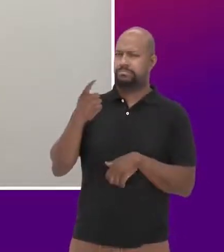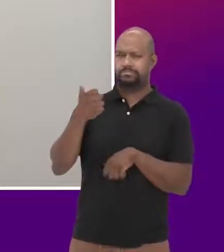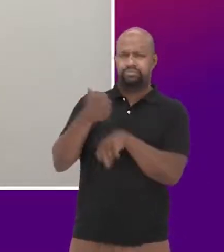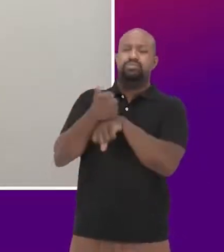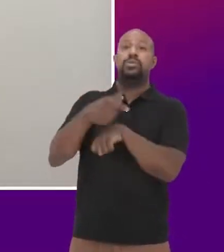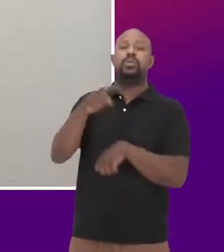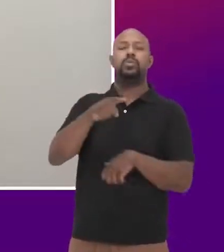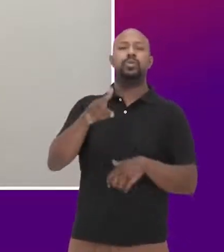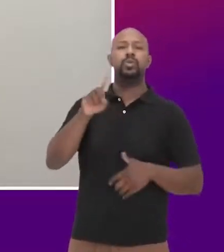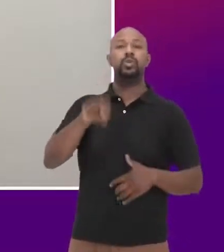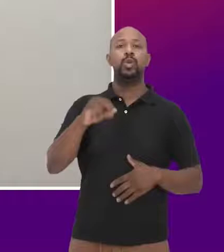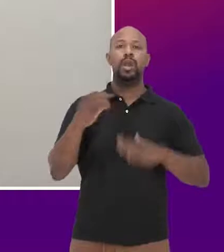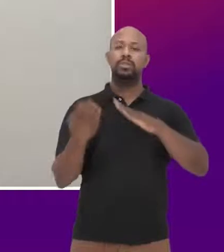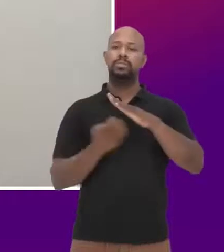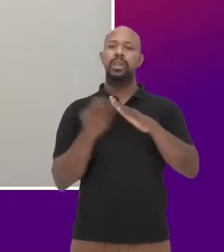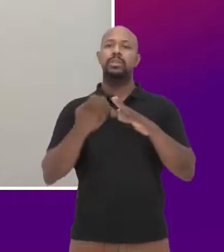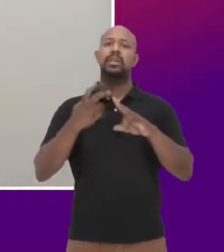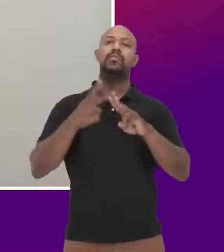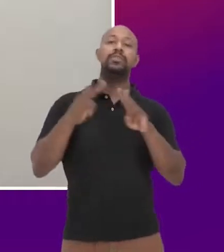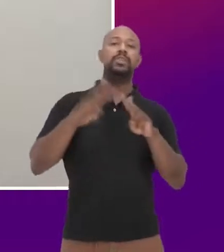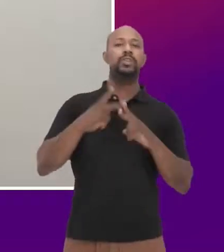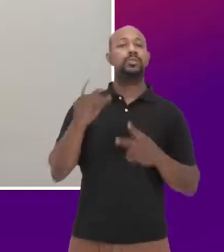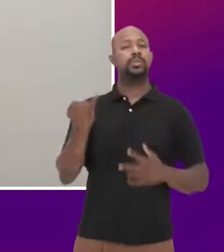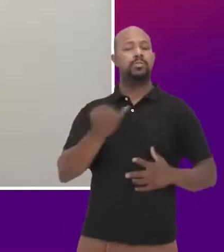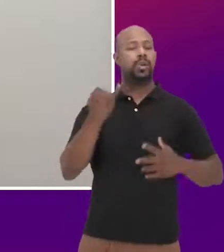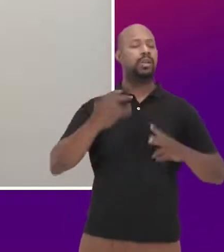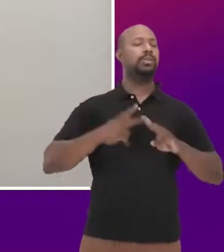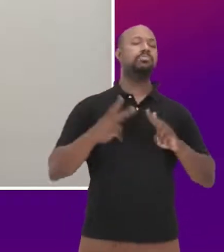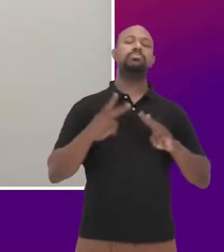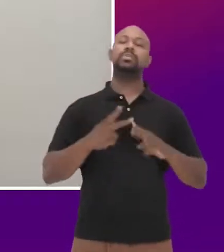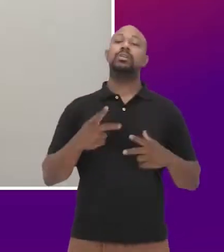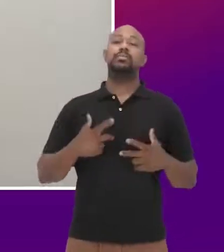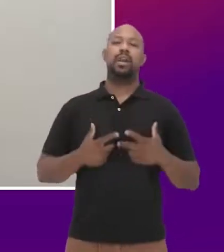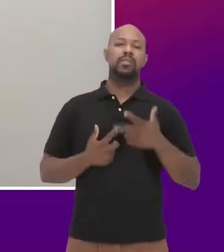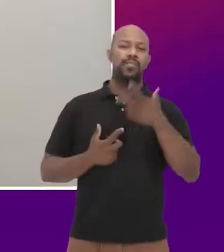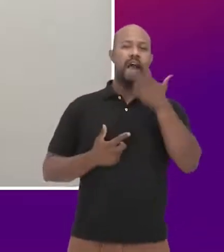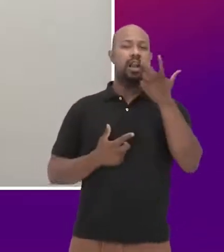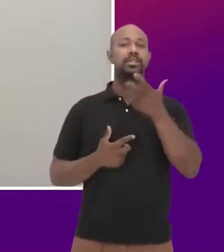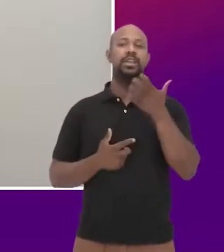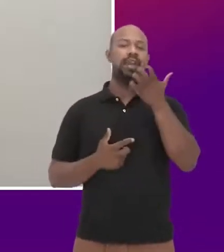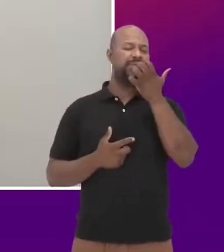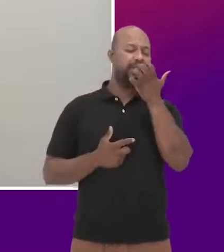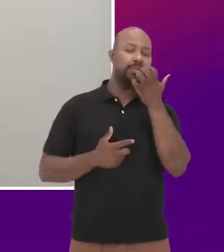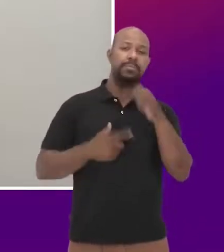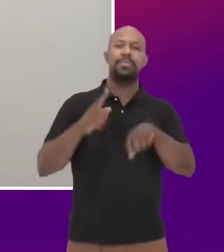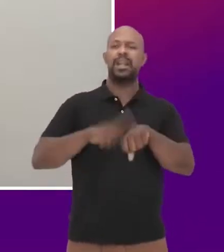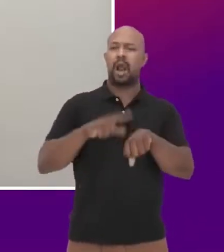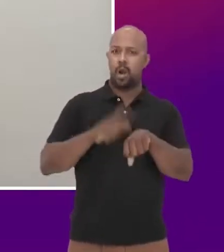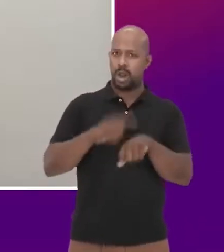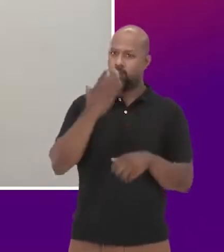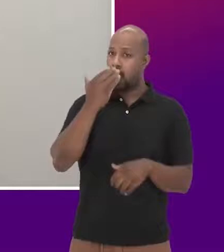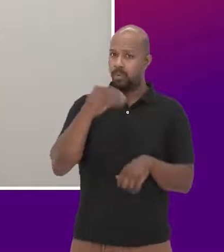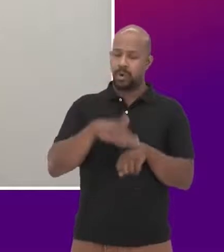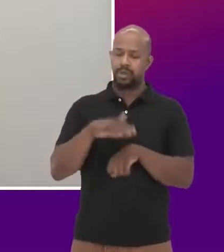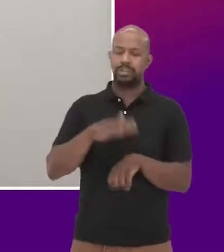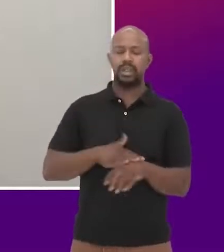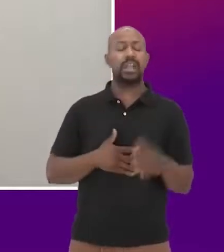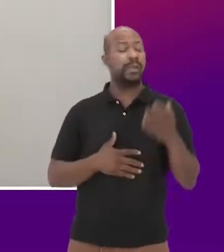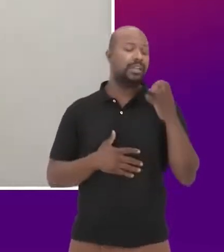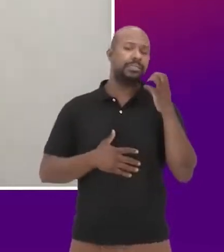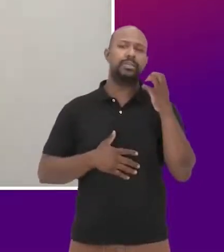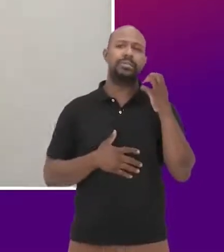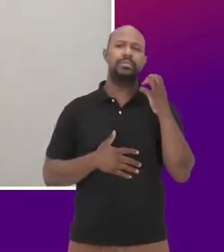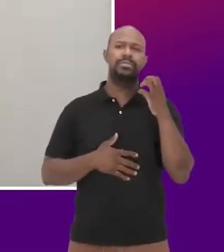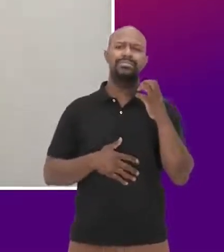dos executivos se fingindo de importantes, falando nos celulares na hora do almoço.